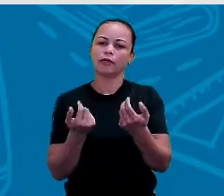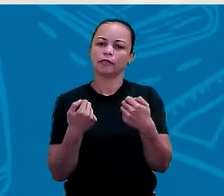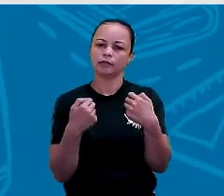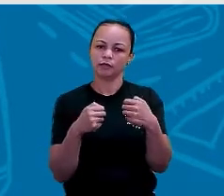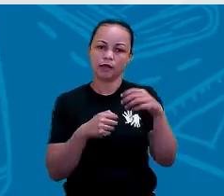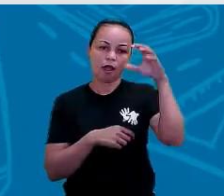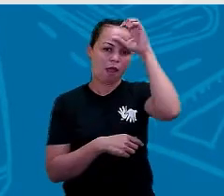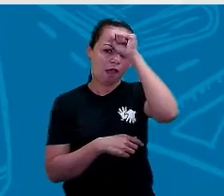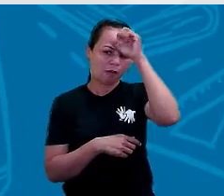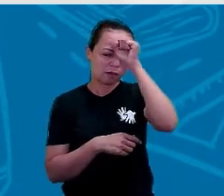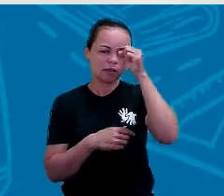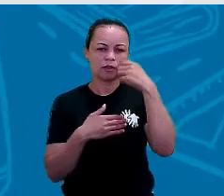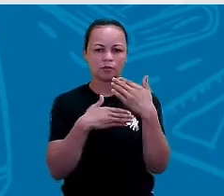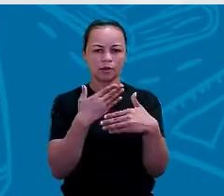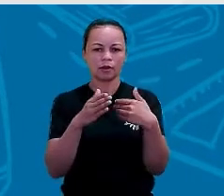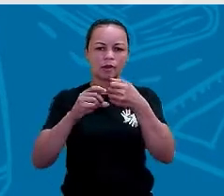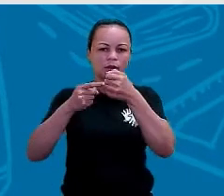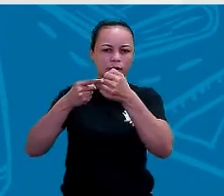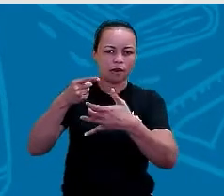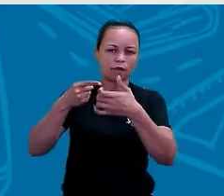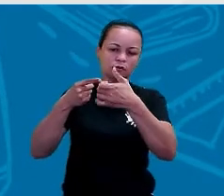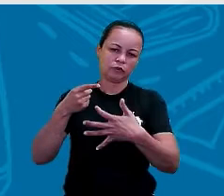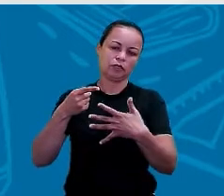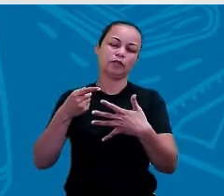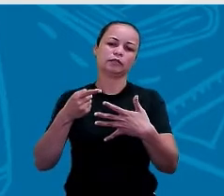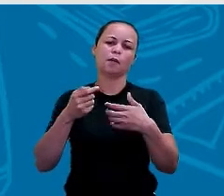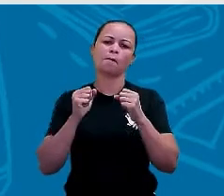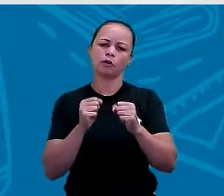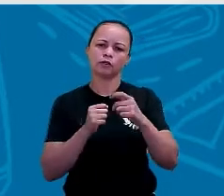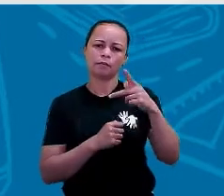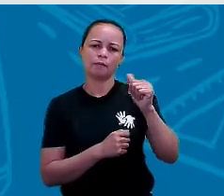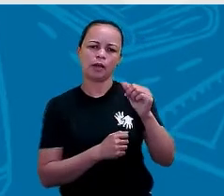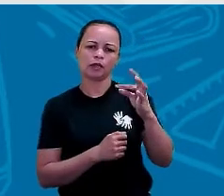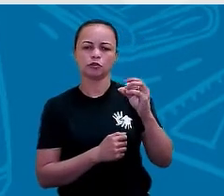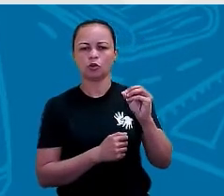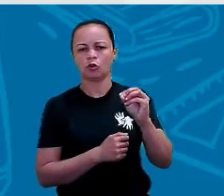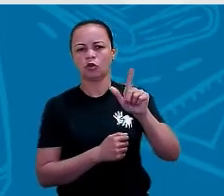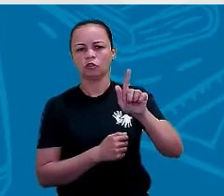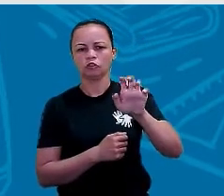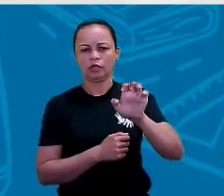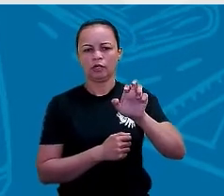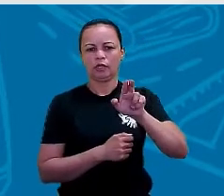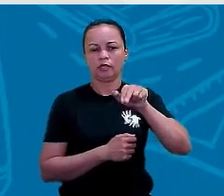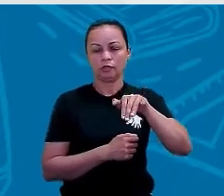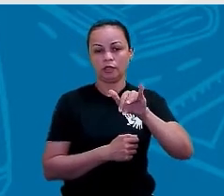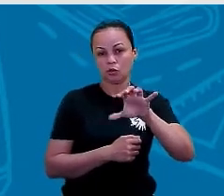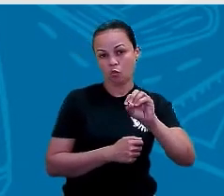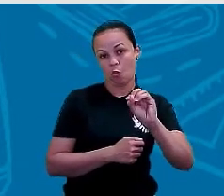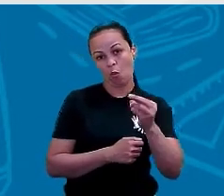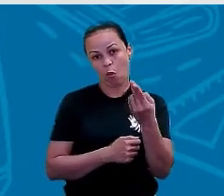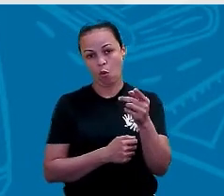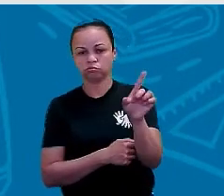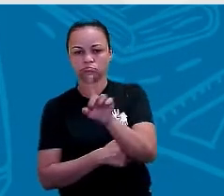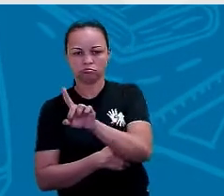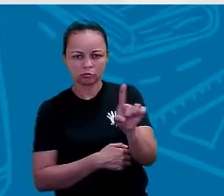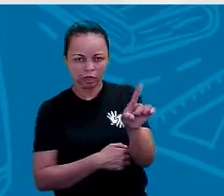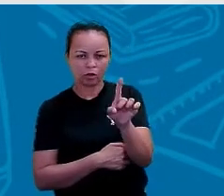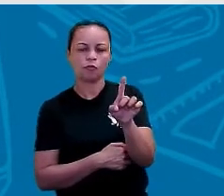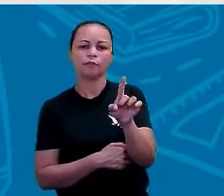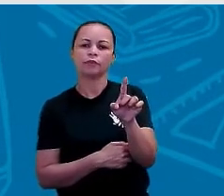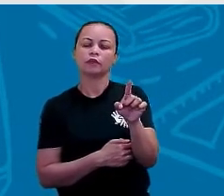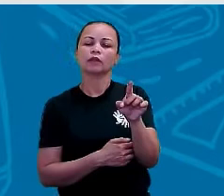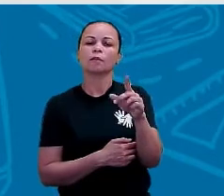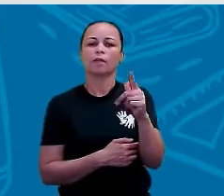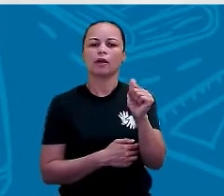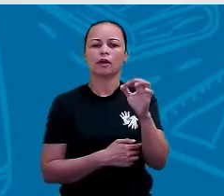sua classificação, eles podem ser patogênicos ou não patogênicos, né? Os patogênicos são aqueles que causam algum